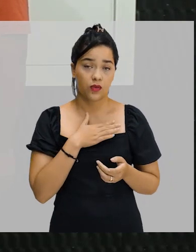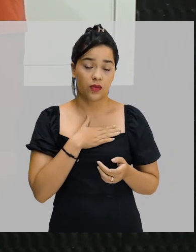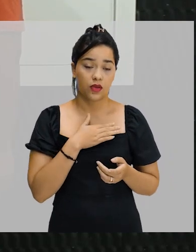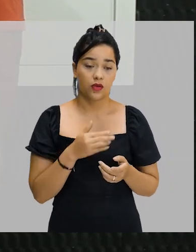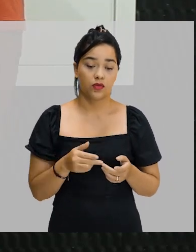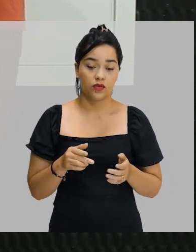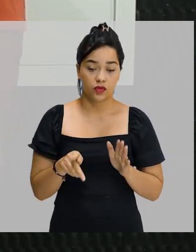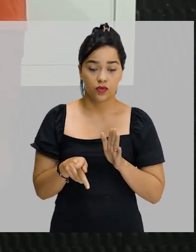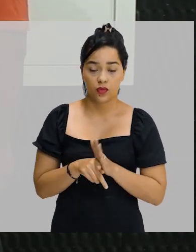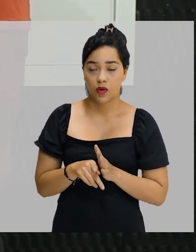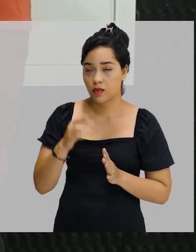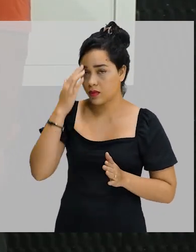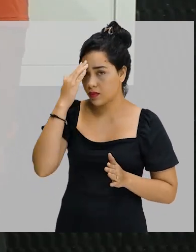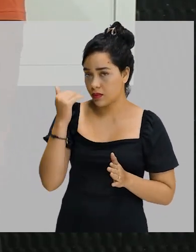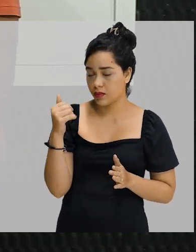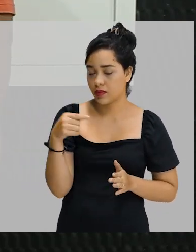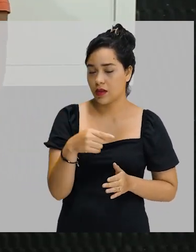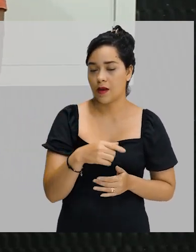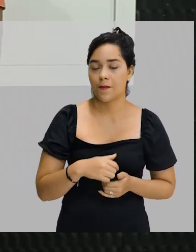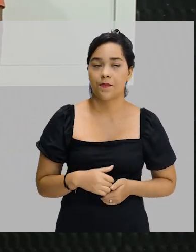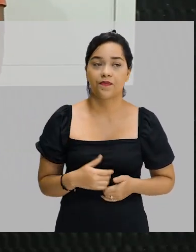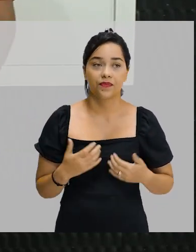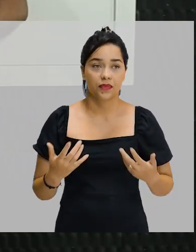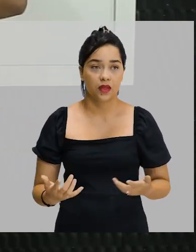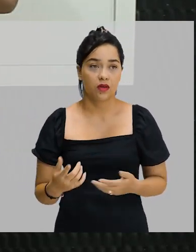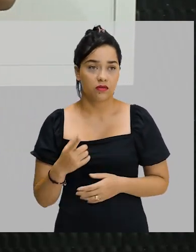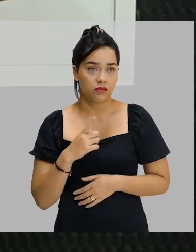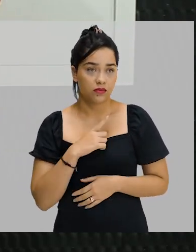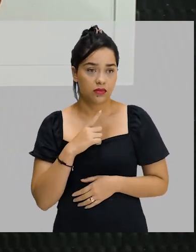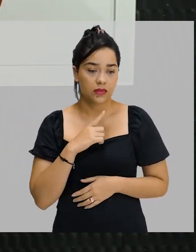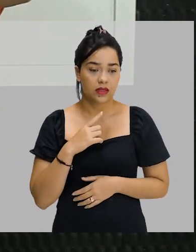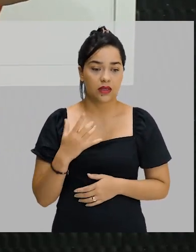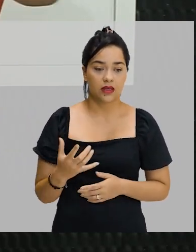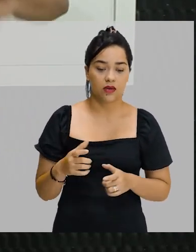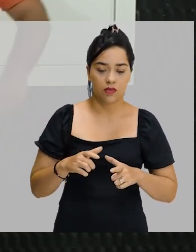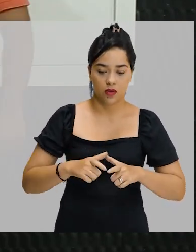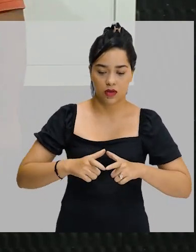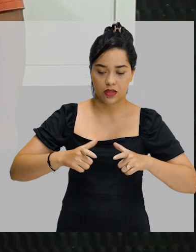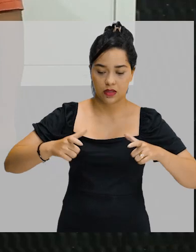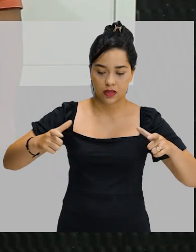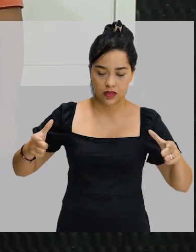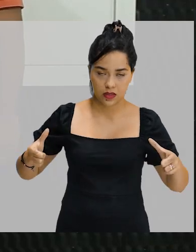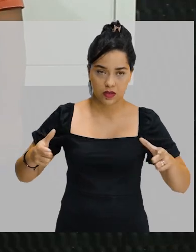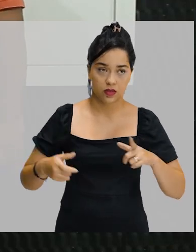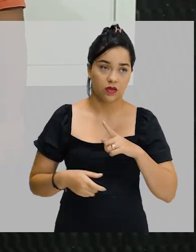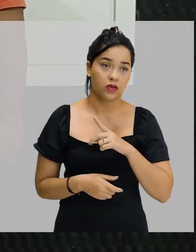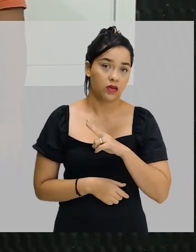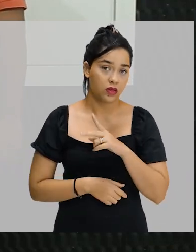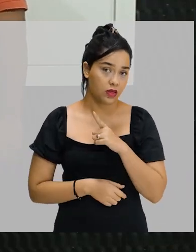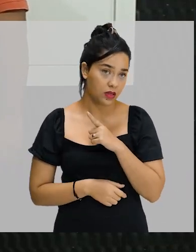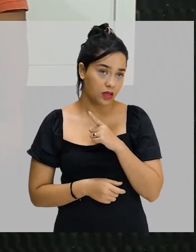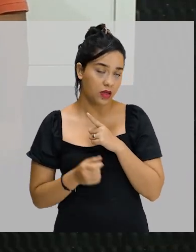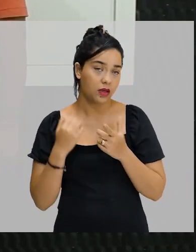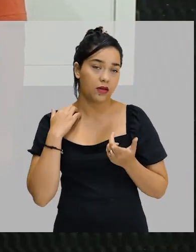de referência, tá ok? Então nós temos aqui uma elongação, uma deformação que ele vai sofrer, tá ok? E ele